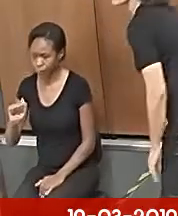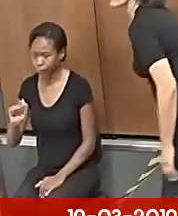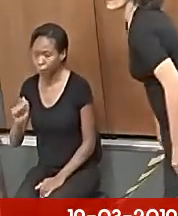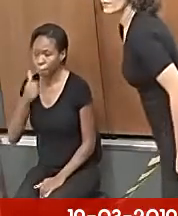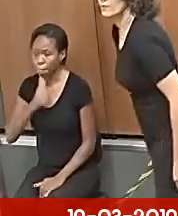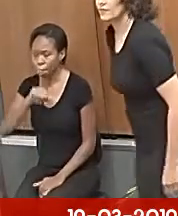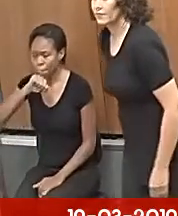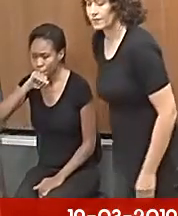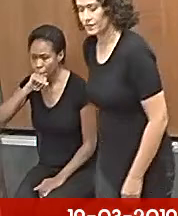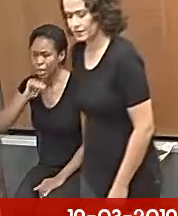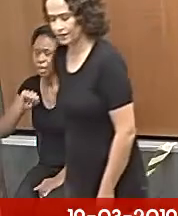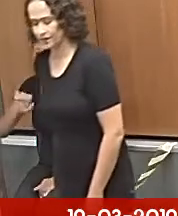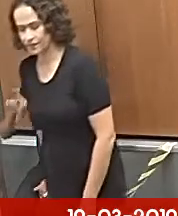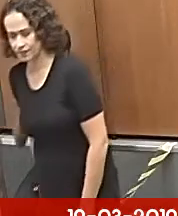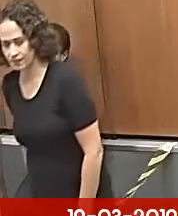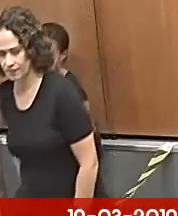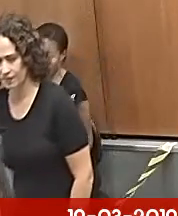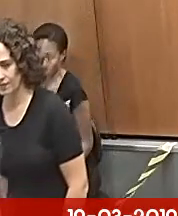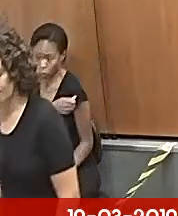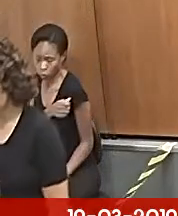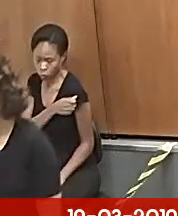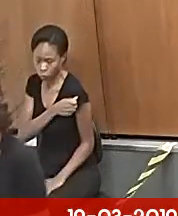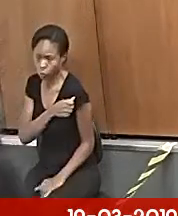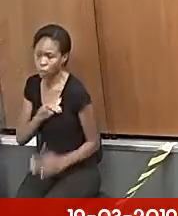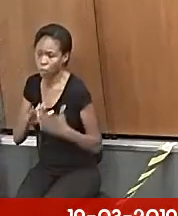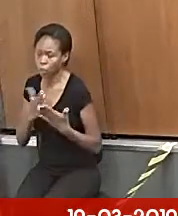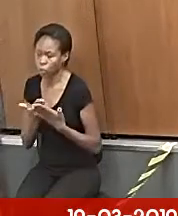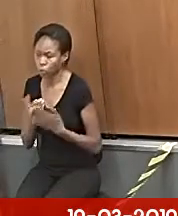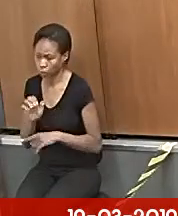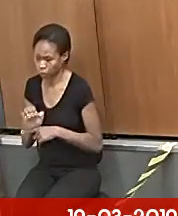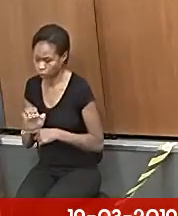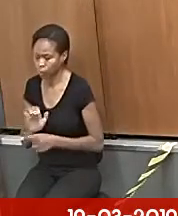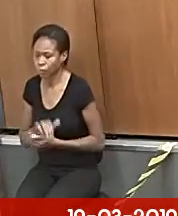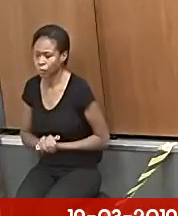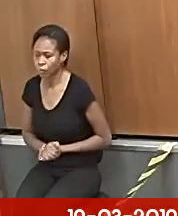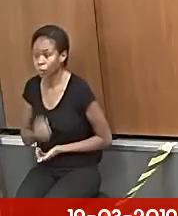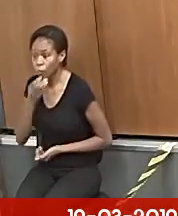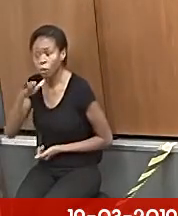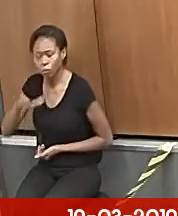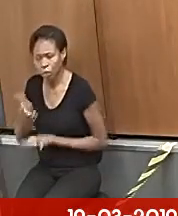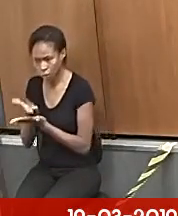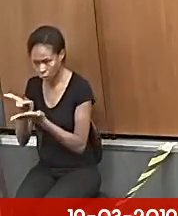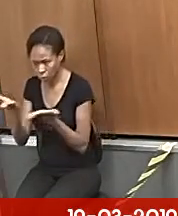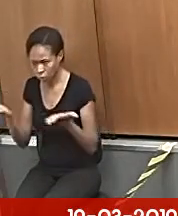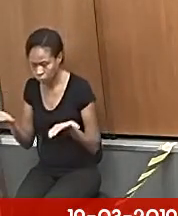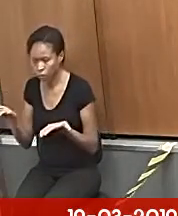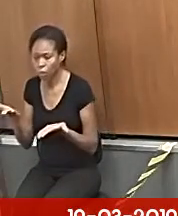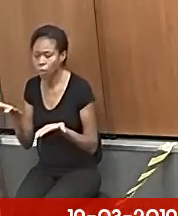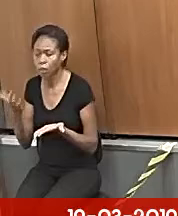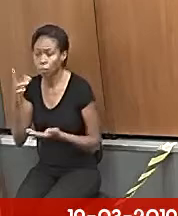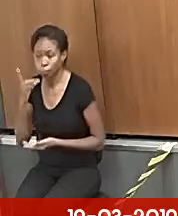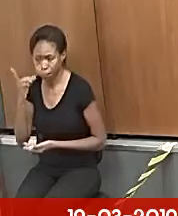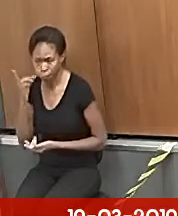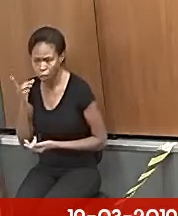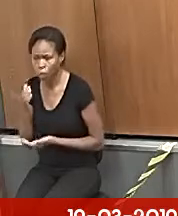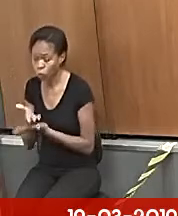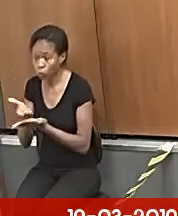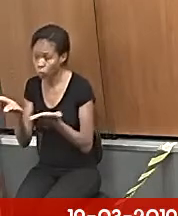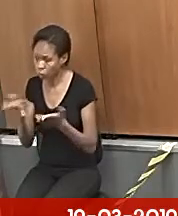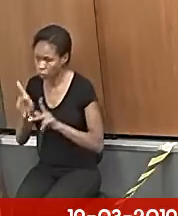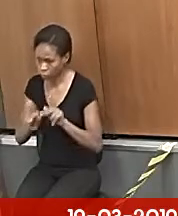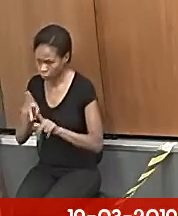santa risoleta ou quem é dodô mexi boa tarde boa tarde né a bancada e